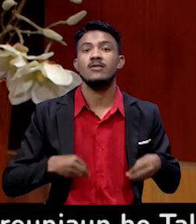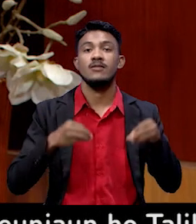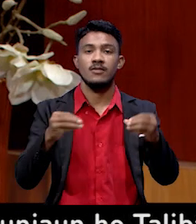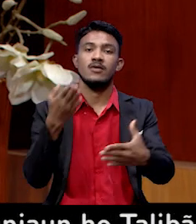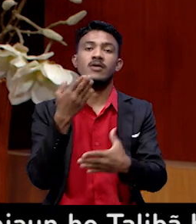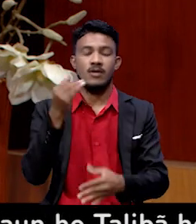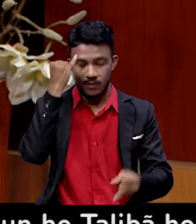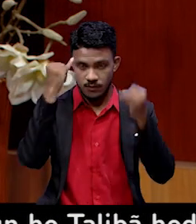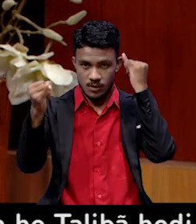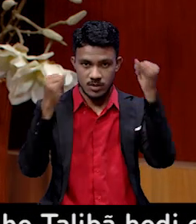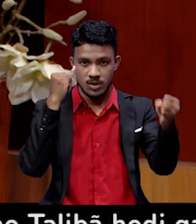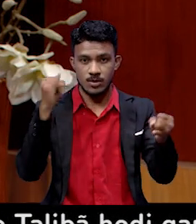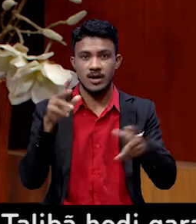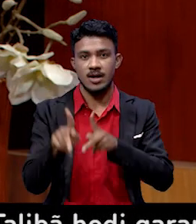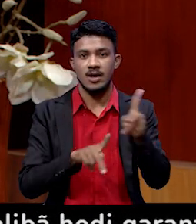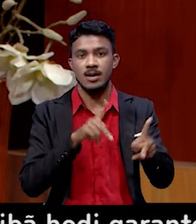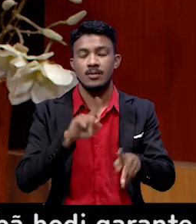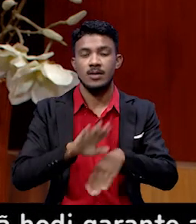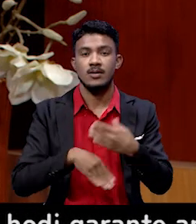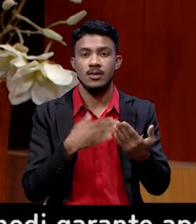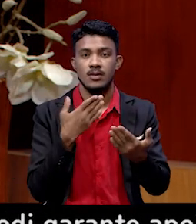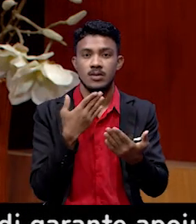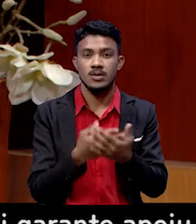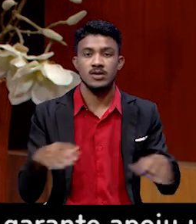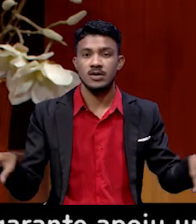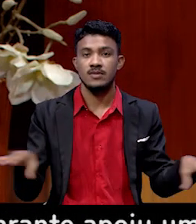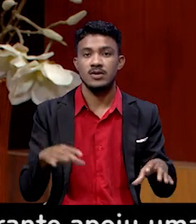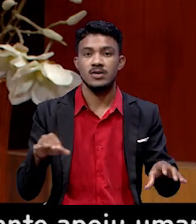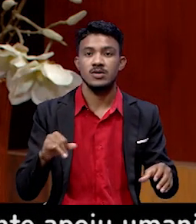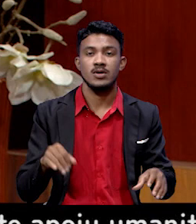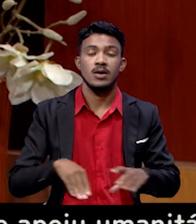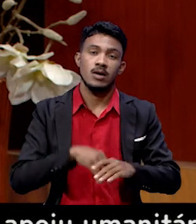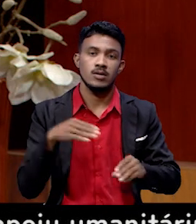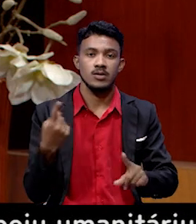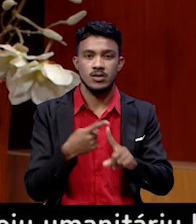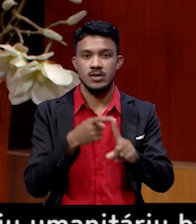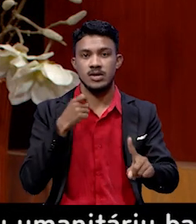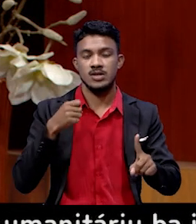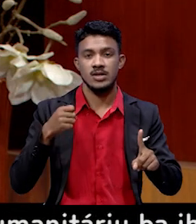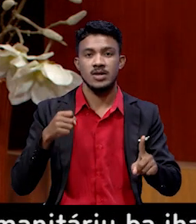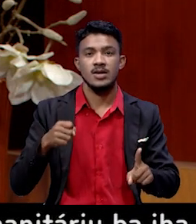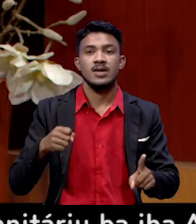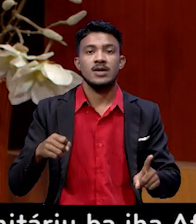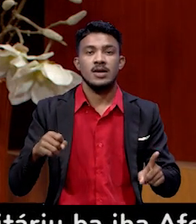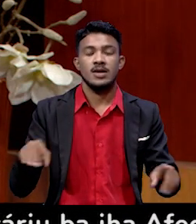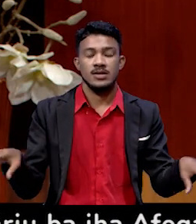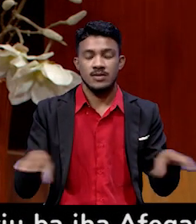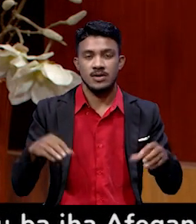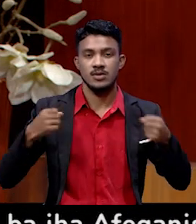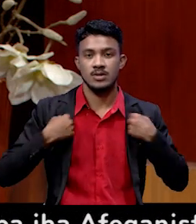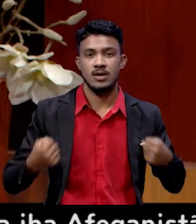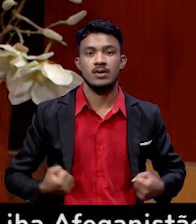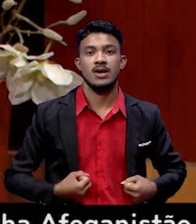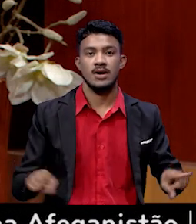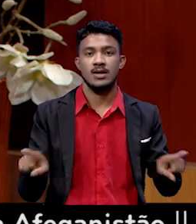informações da população que está mecanismo internal e a facilidade de saúde ser né, hanessa né. Há